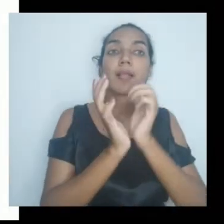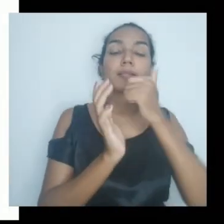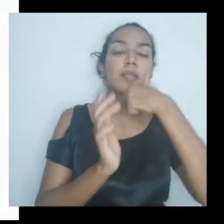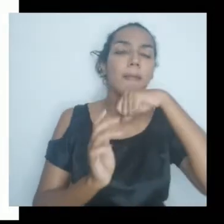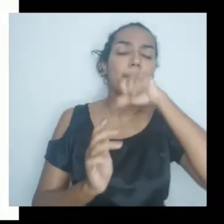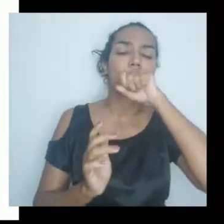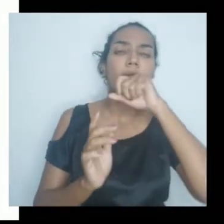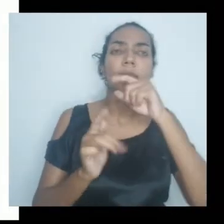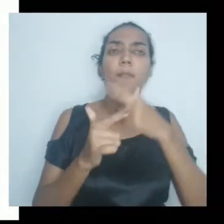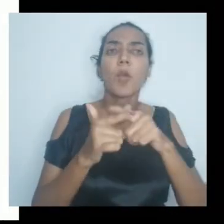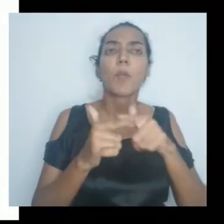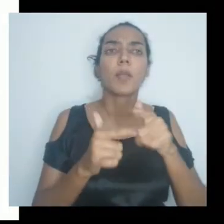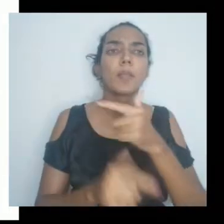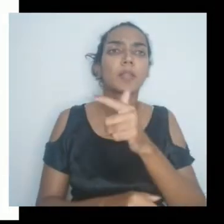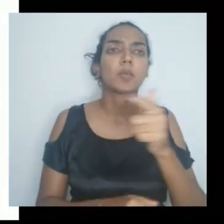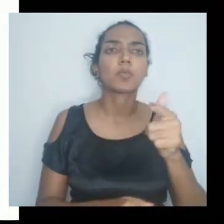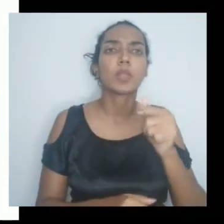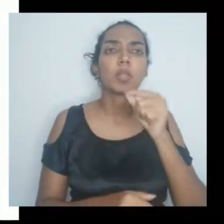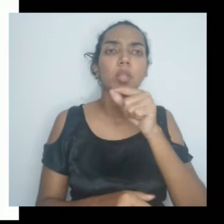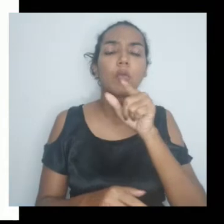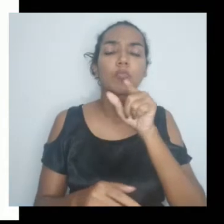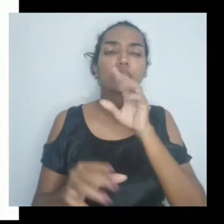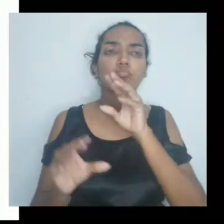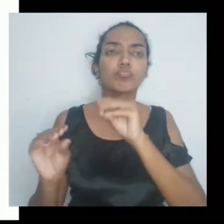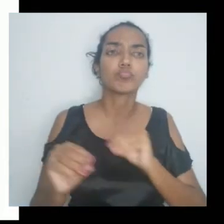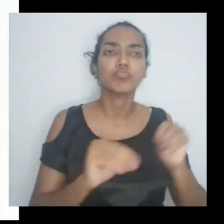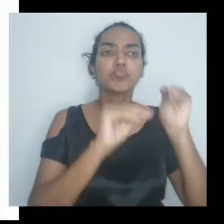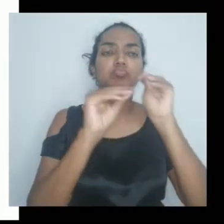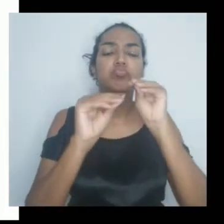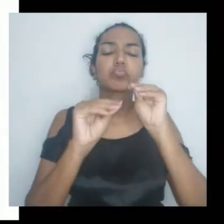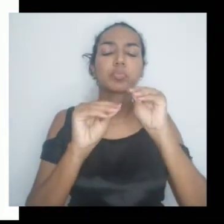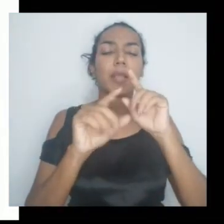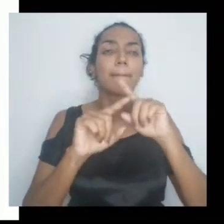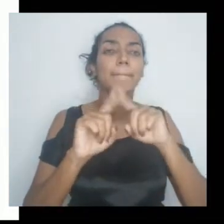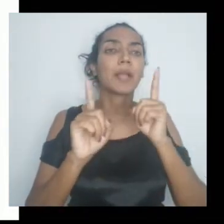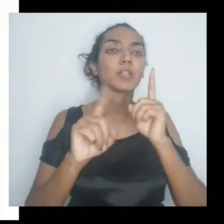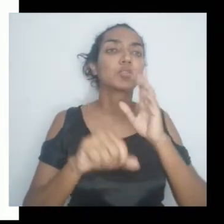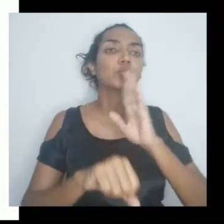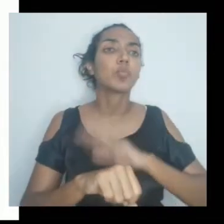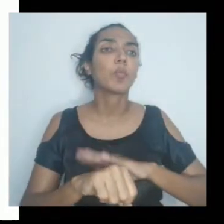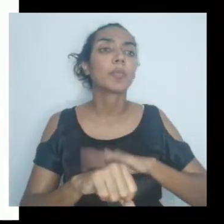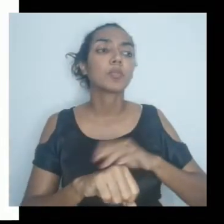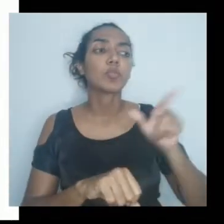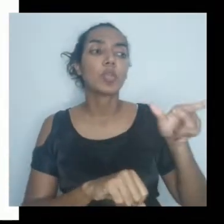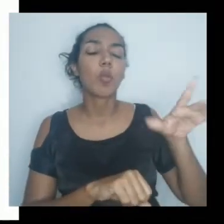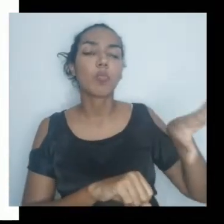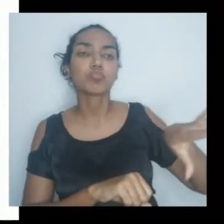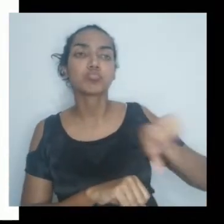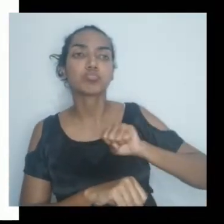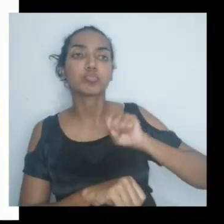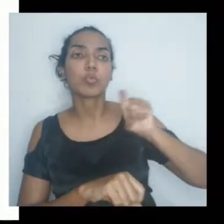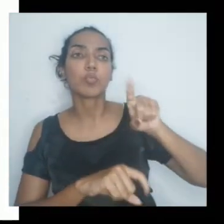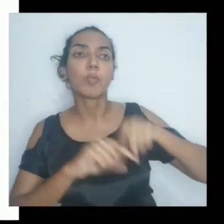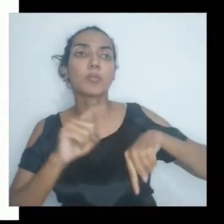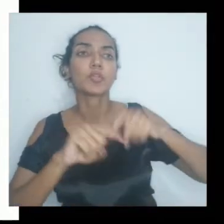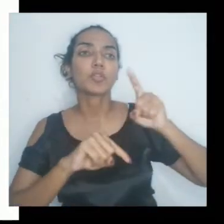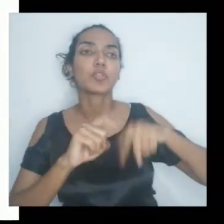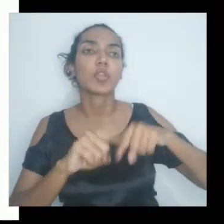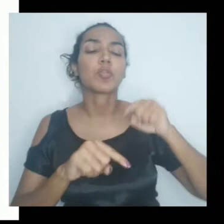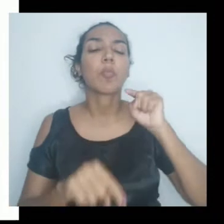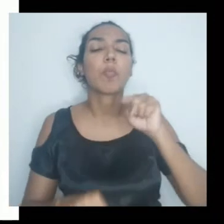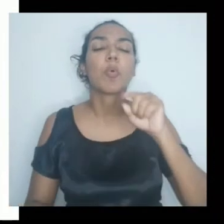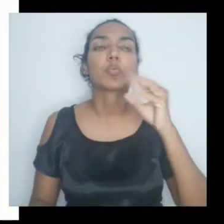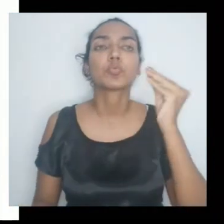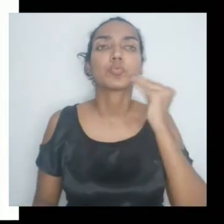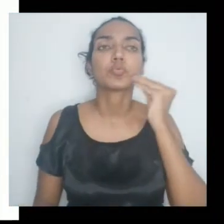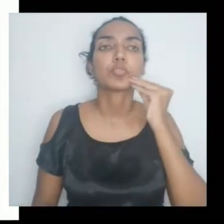qualquer subtipo dele. Só que no momento que eu chamo objeto.método teste filha, passando mãe object, vejam que